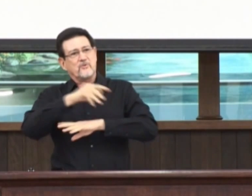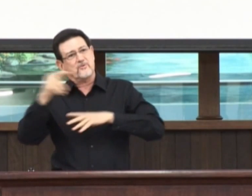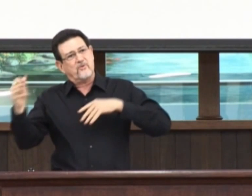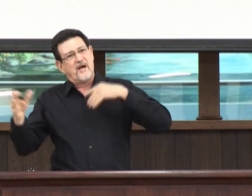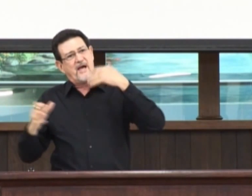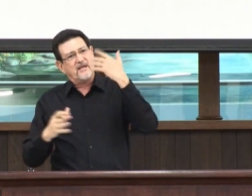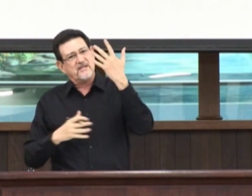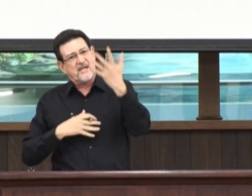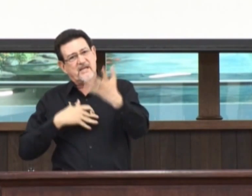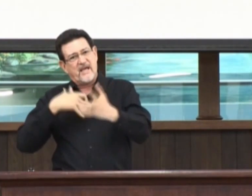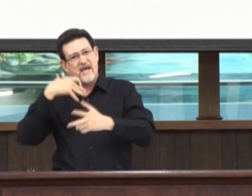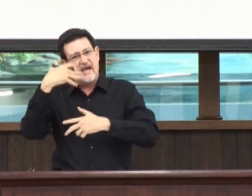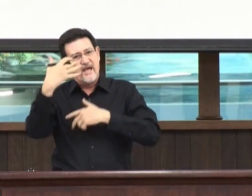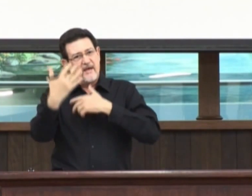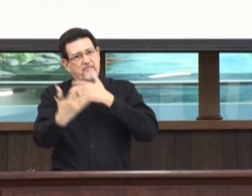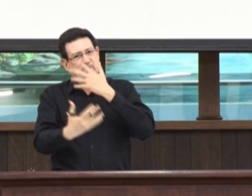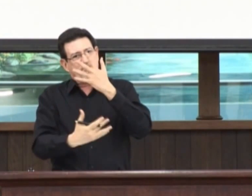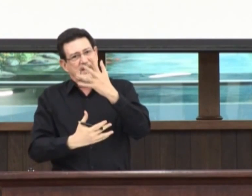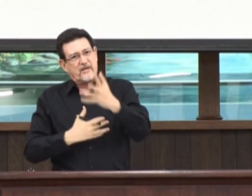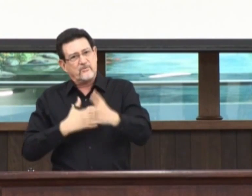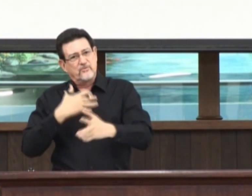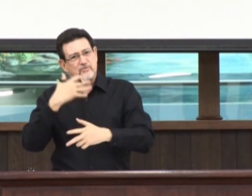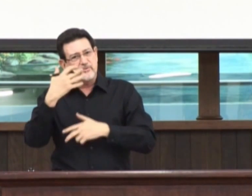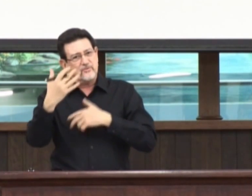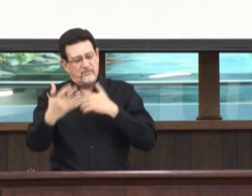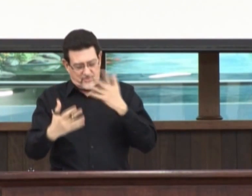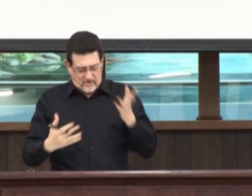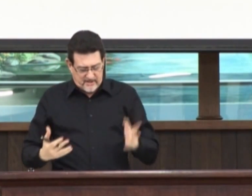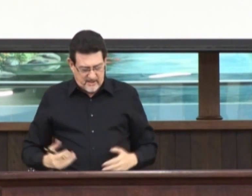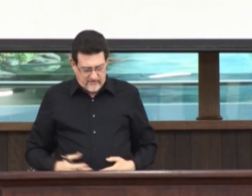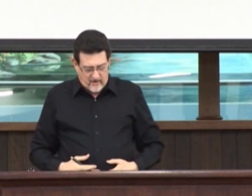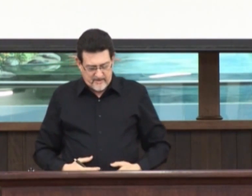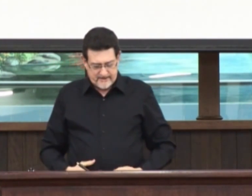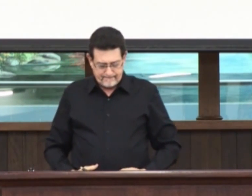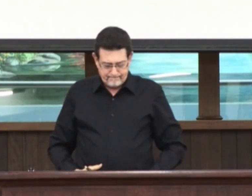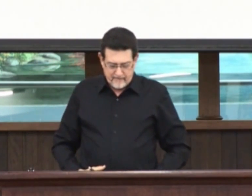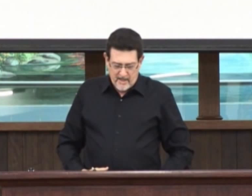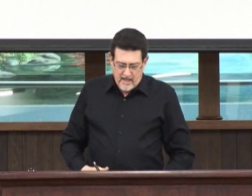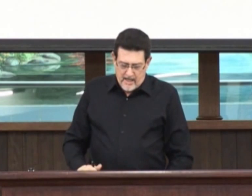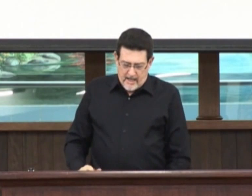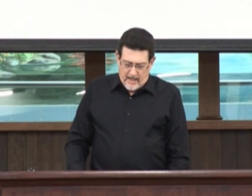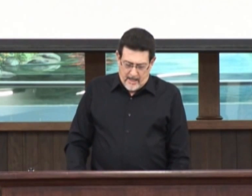está em todo lugar e ele é misturado com tudo, com todas as formas.